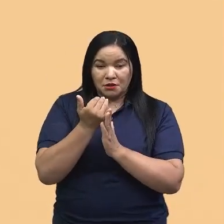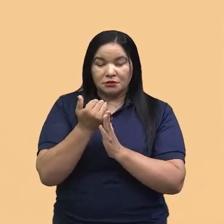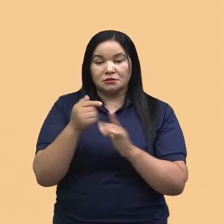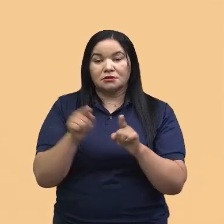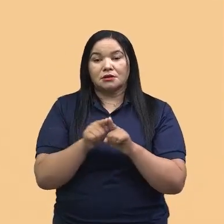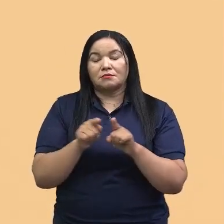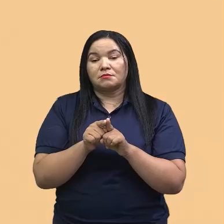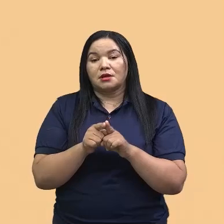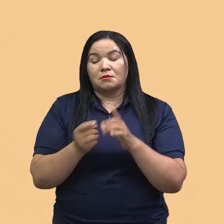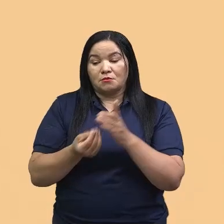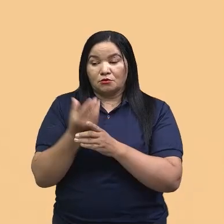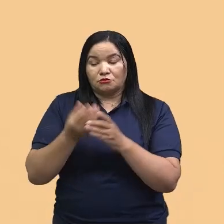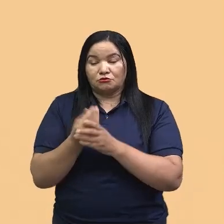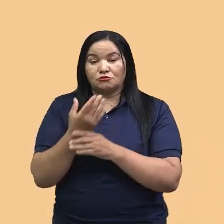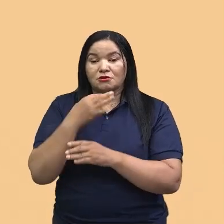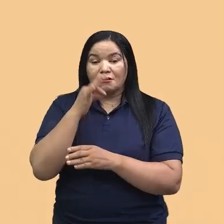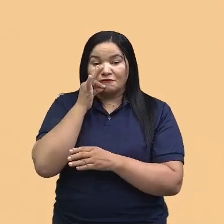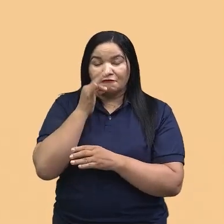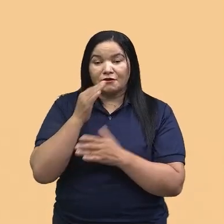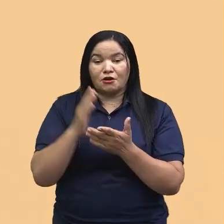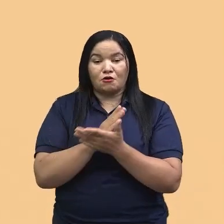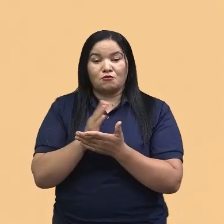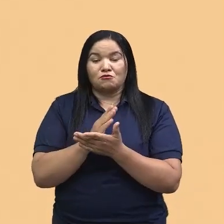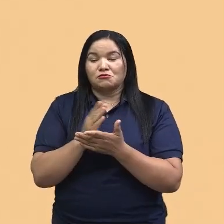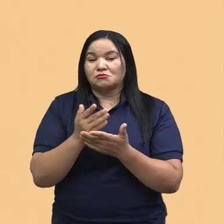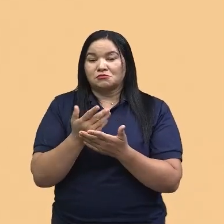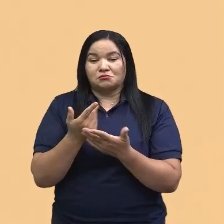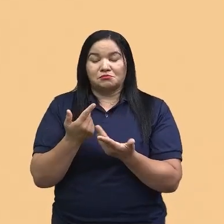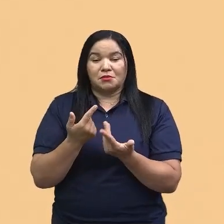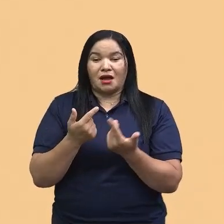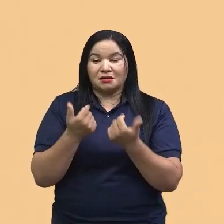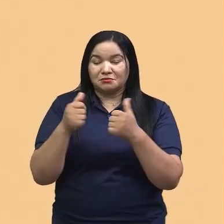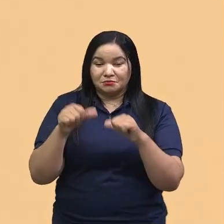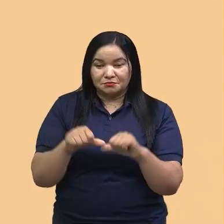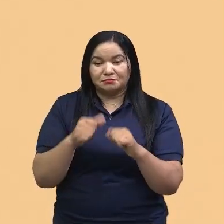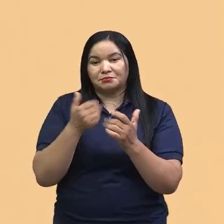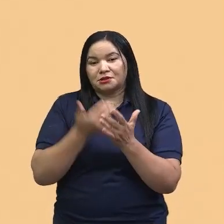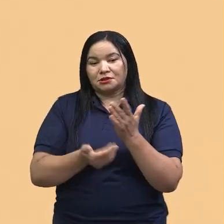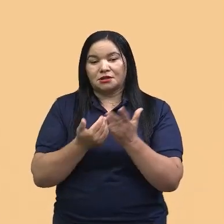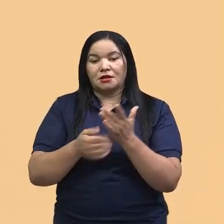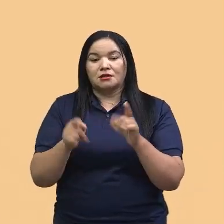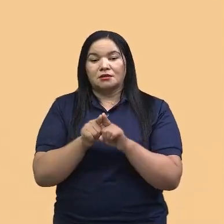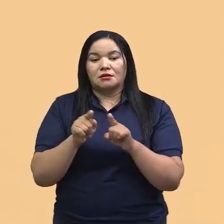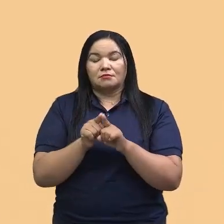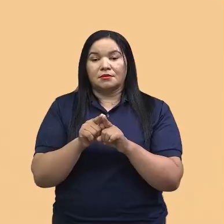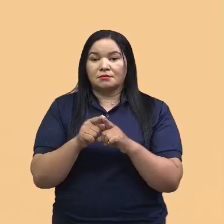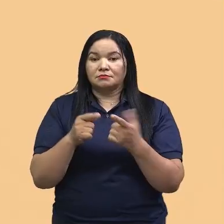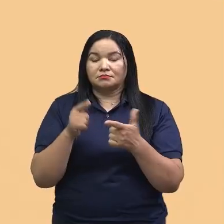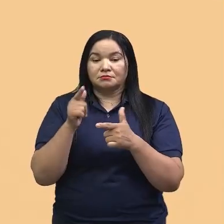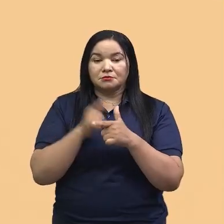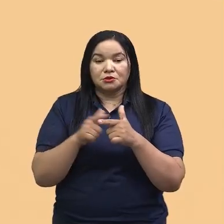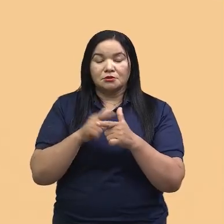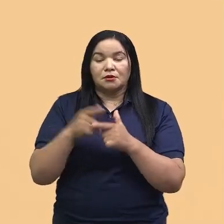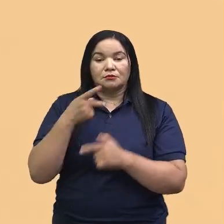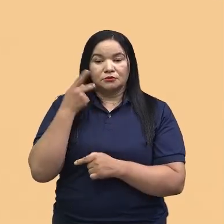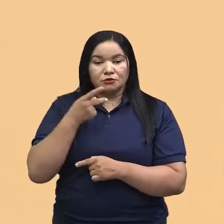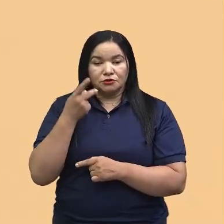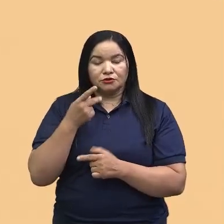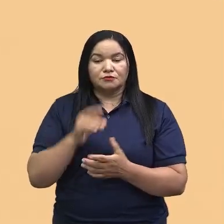à falência, né, a elevada radicalização política. E esses